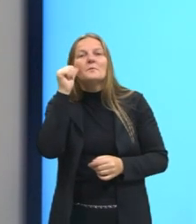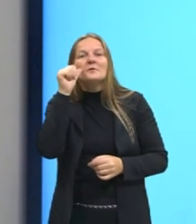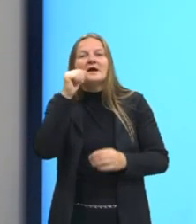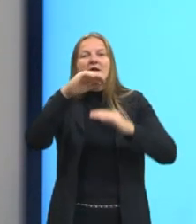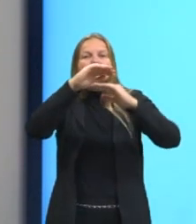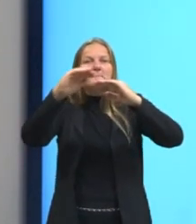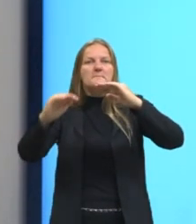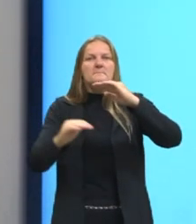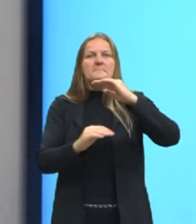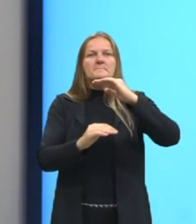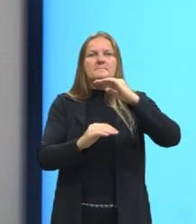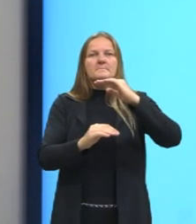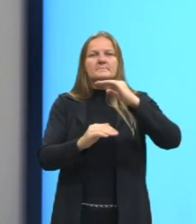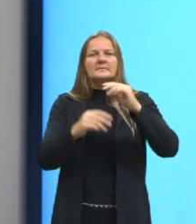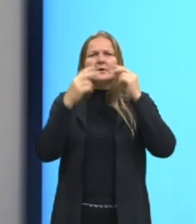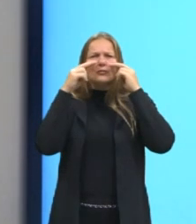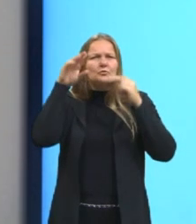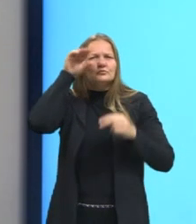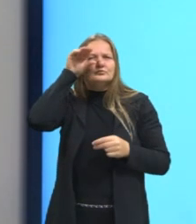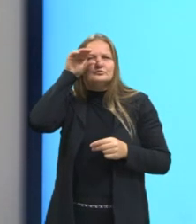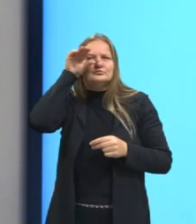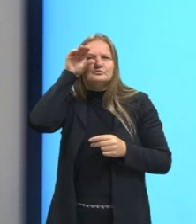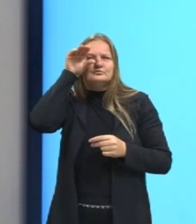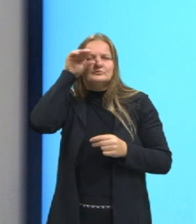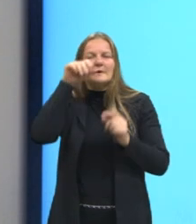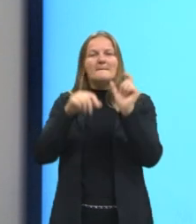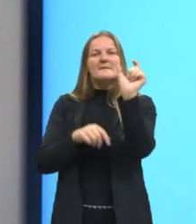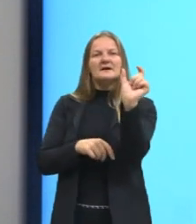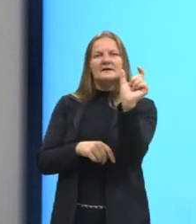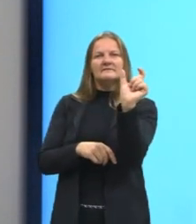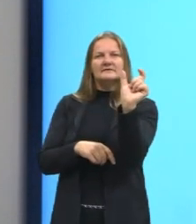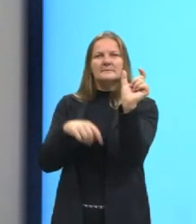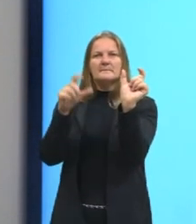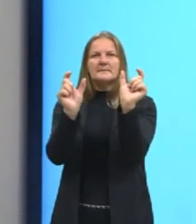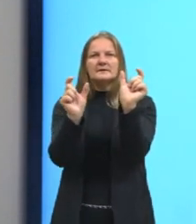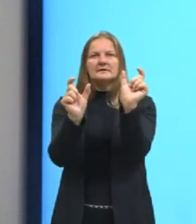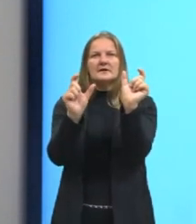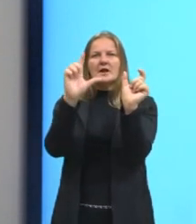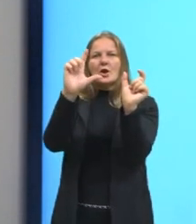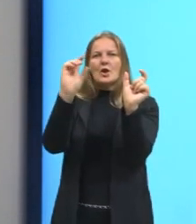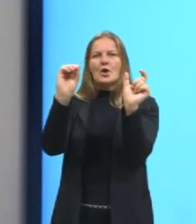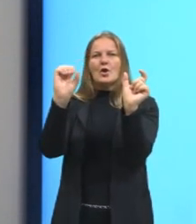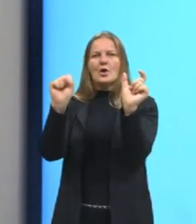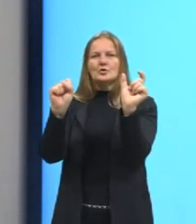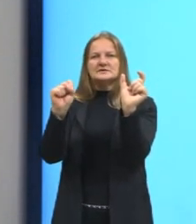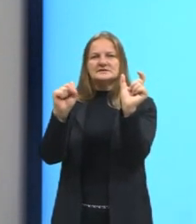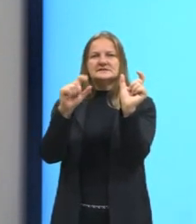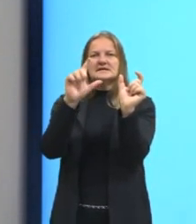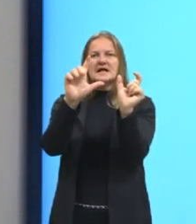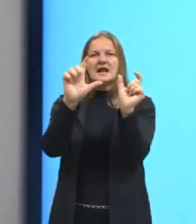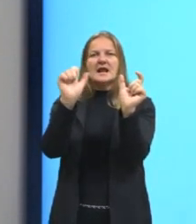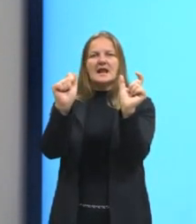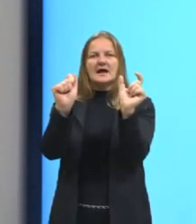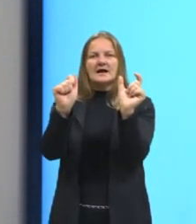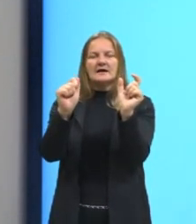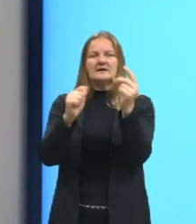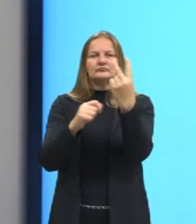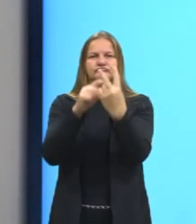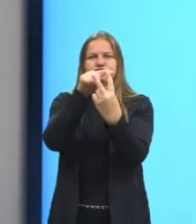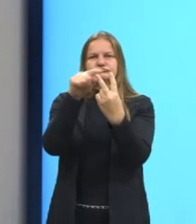esse e vamos observar esses dois termos que nós temos aqui nos e lá